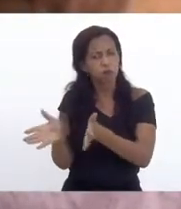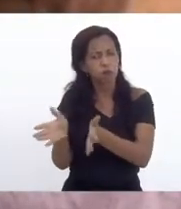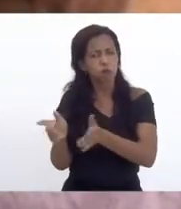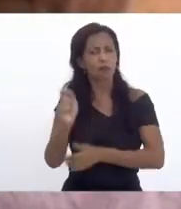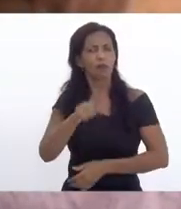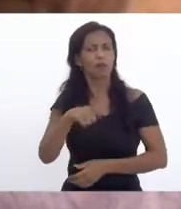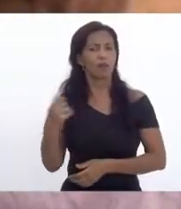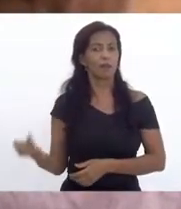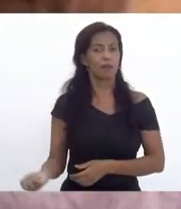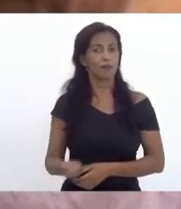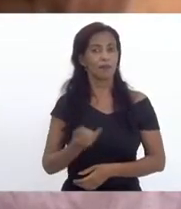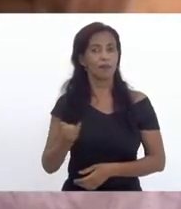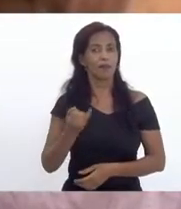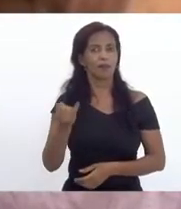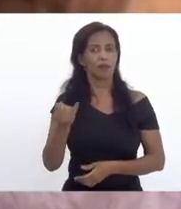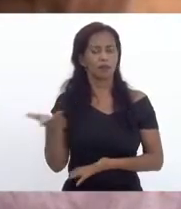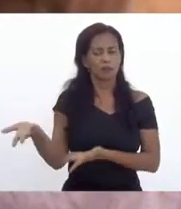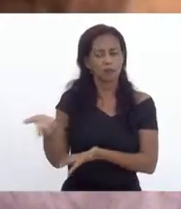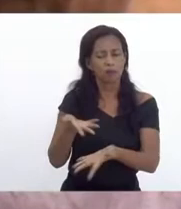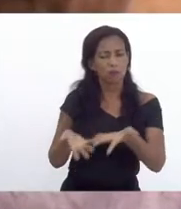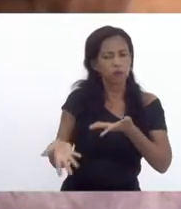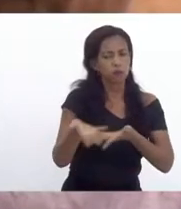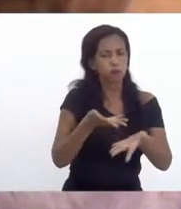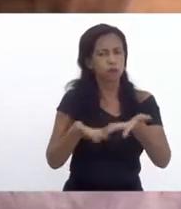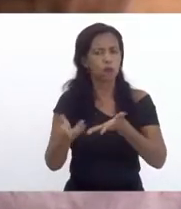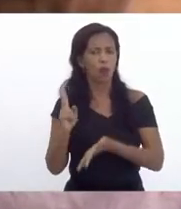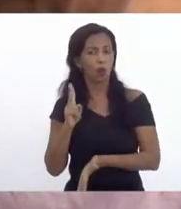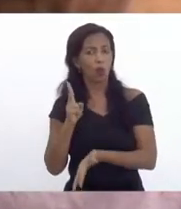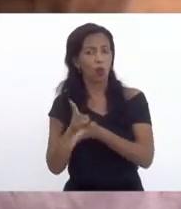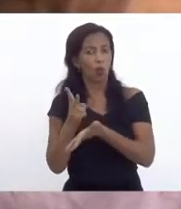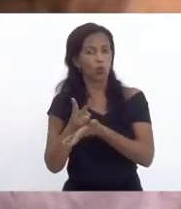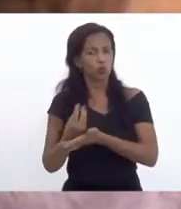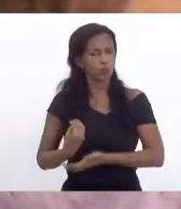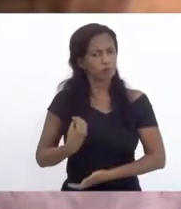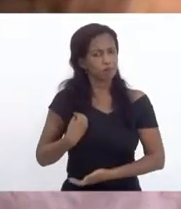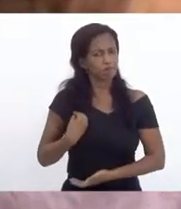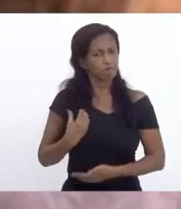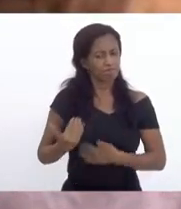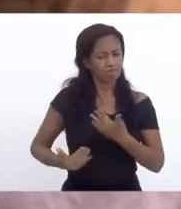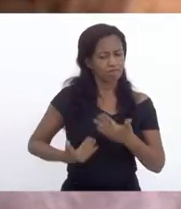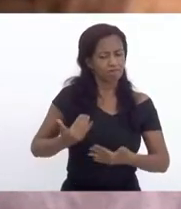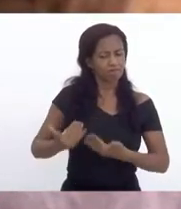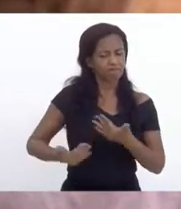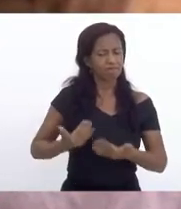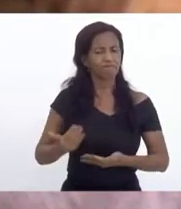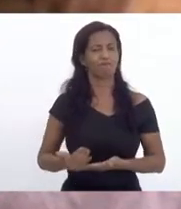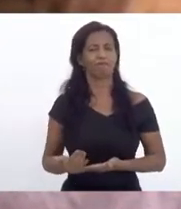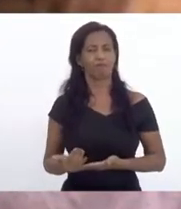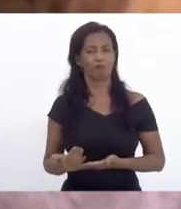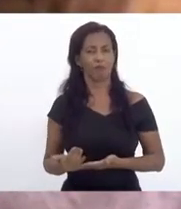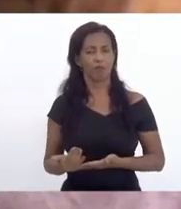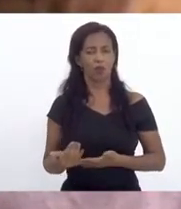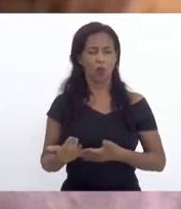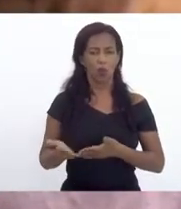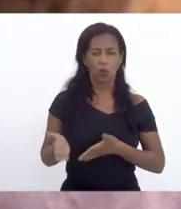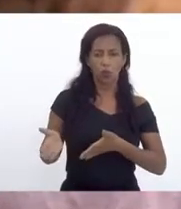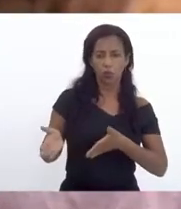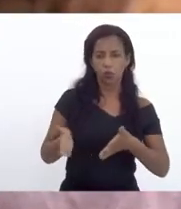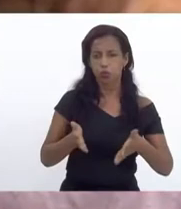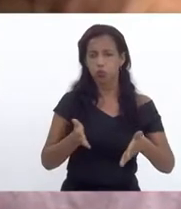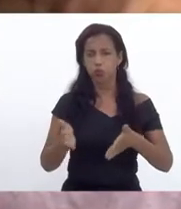que essa dinâmica participativa continue presente na concepção, no andamento,